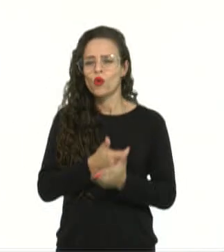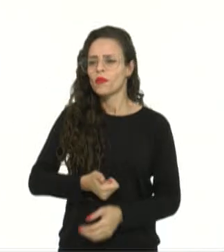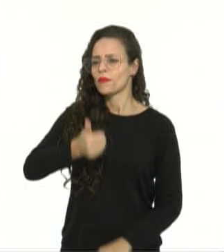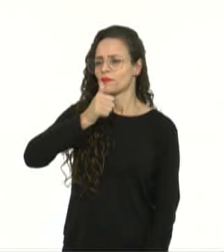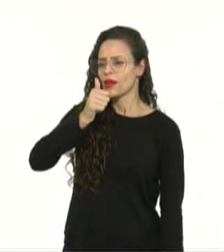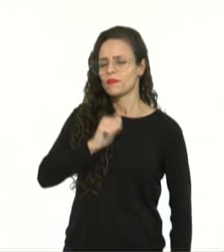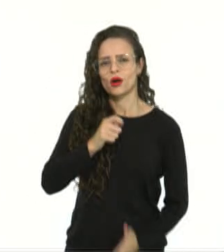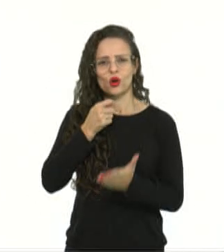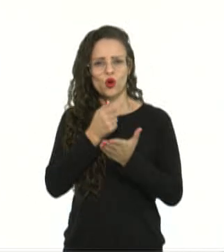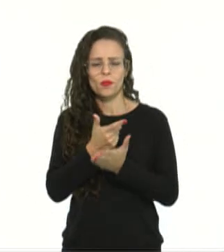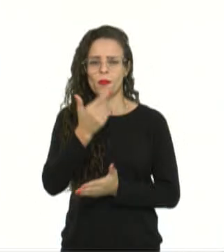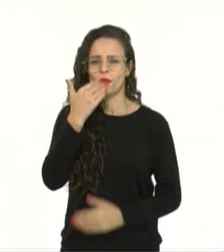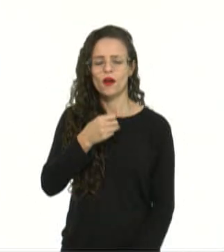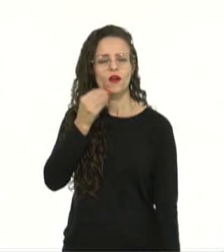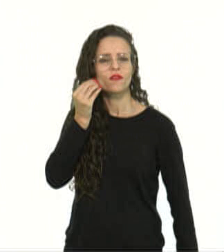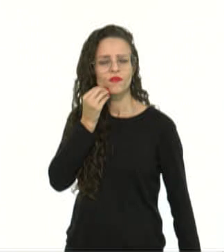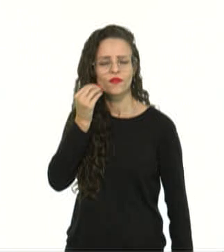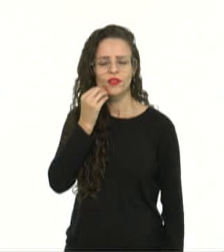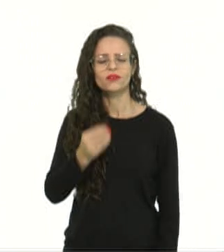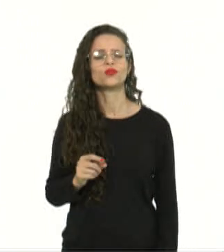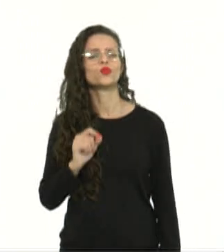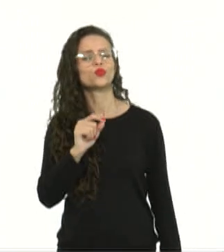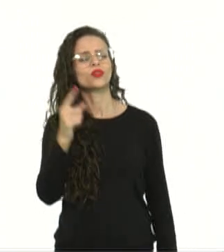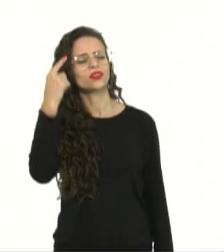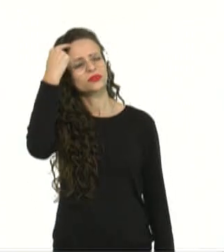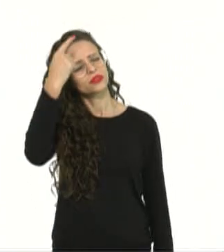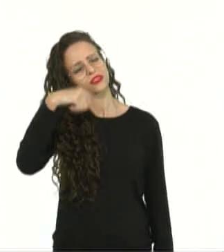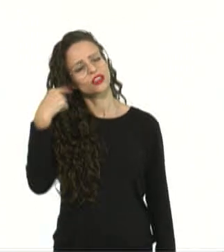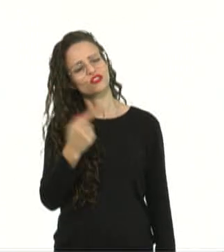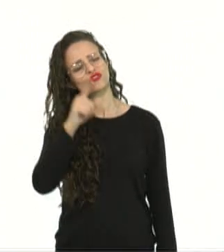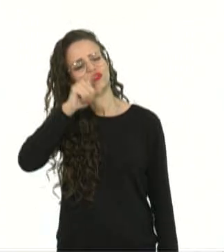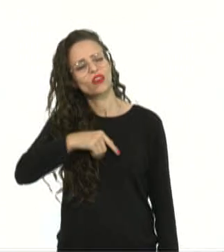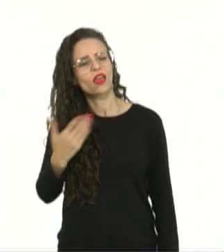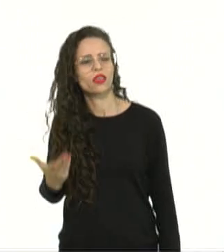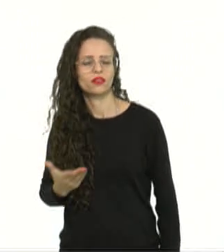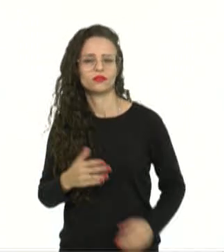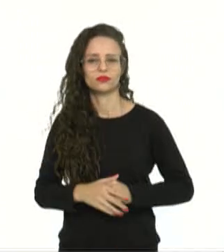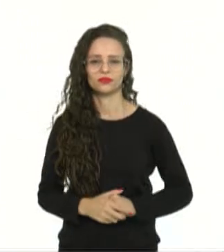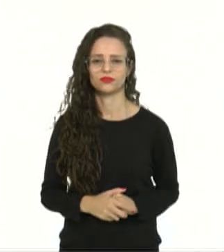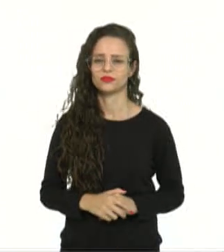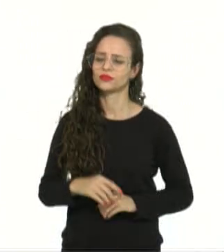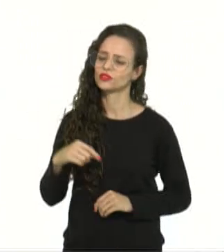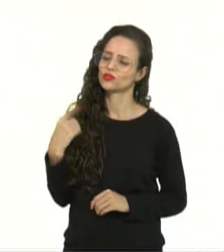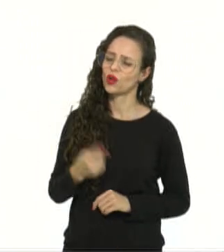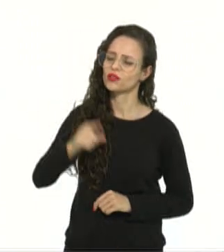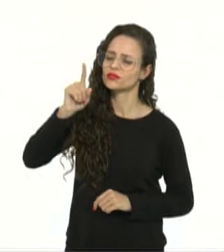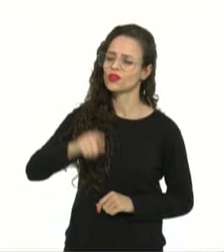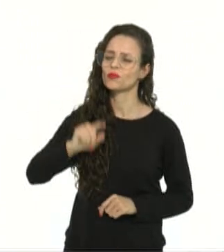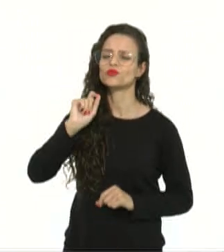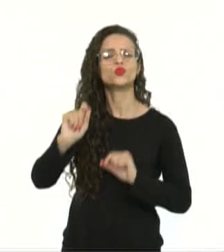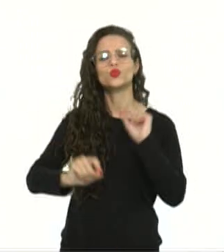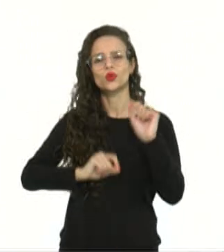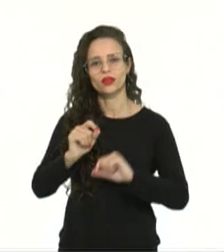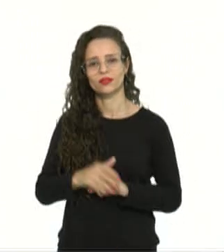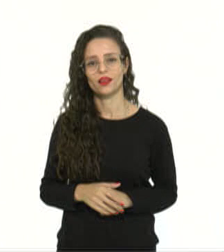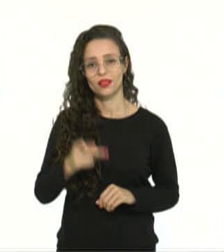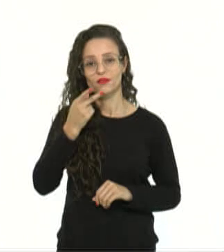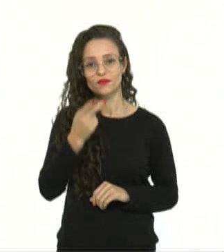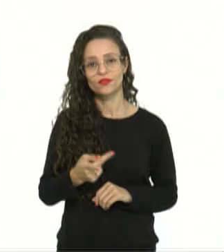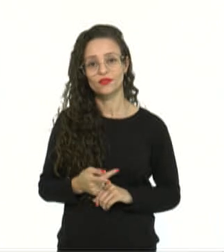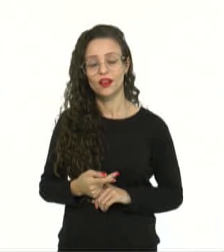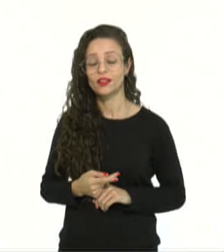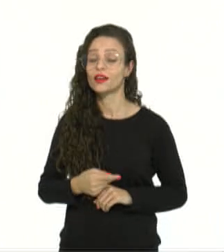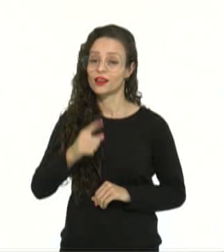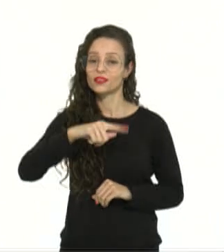beba, coma, prove. Ei, o que eles pensam que nós somos? E o que nós somos? Aí a Mafalda diz, os